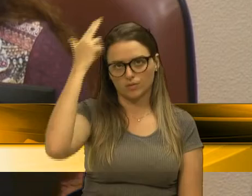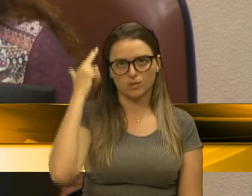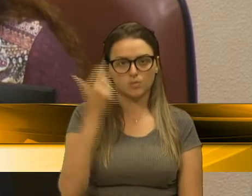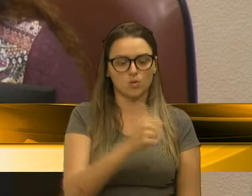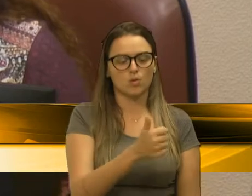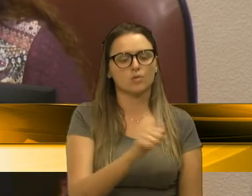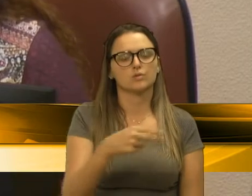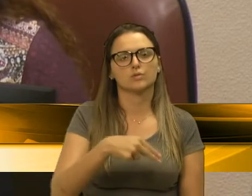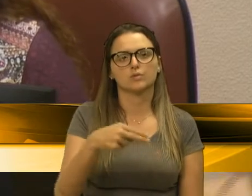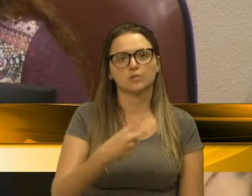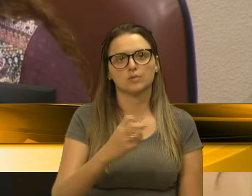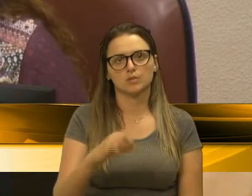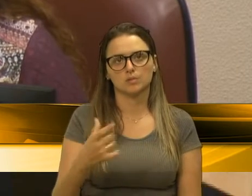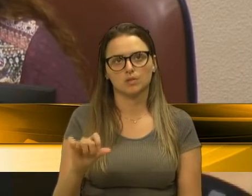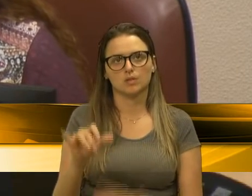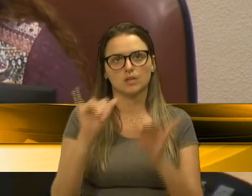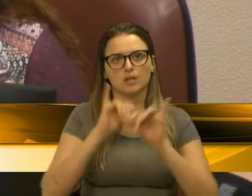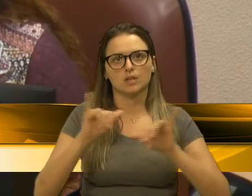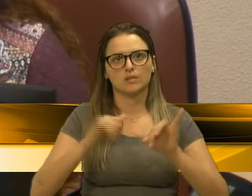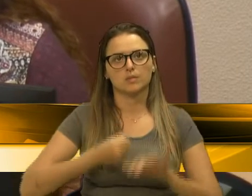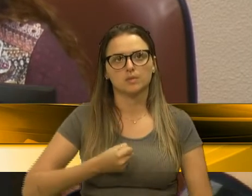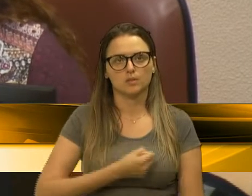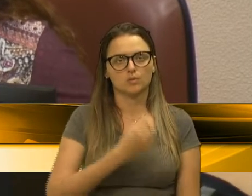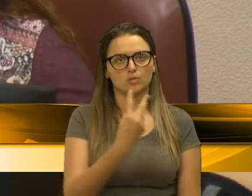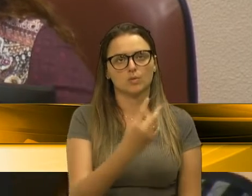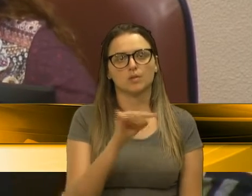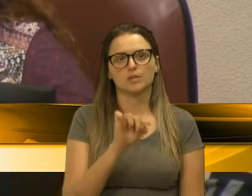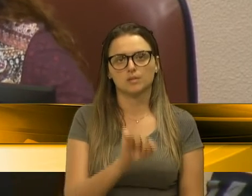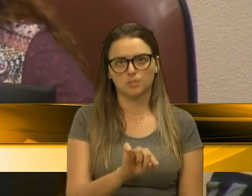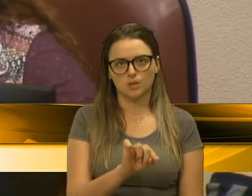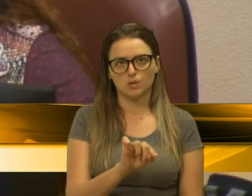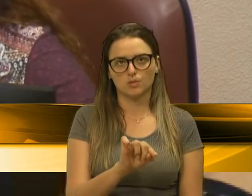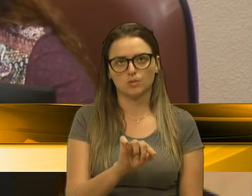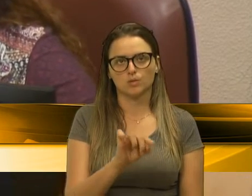11 de novembro de 2019, informação número